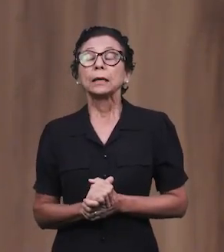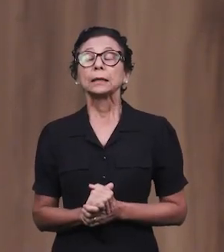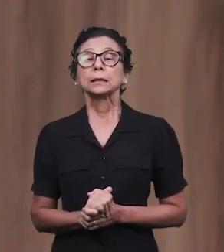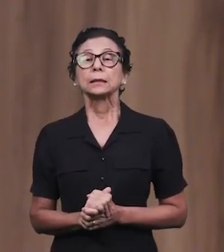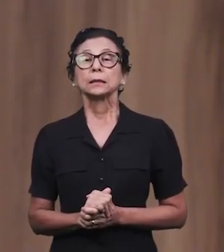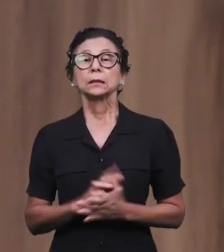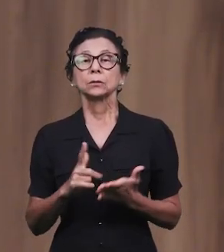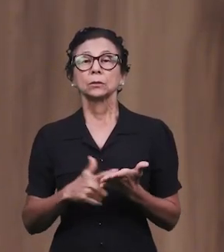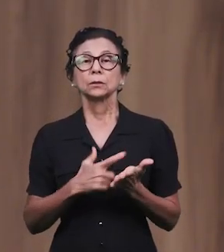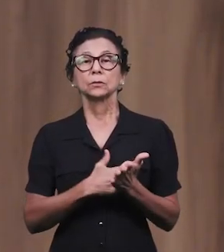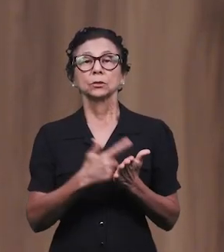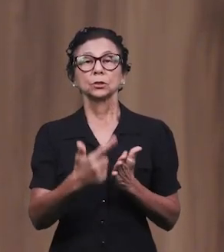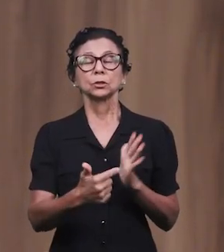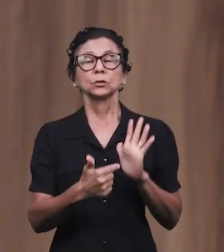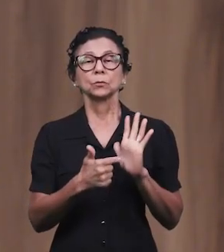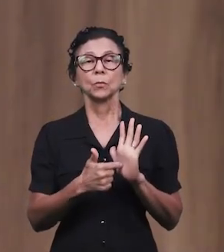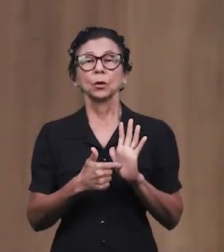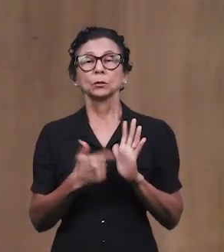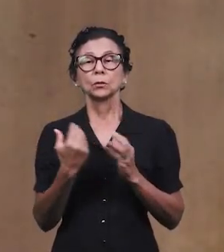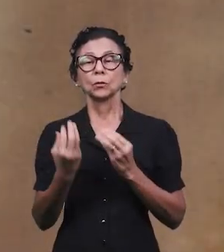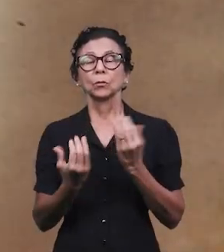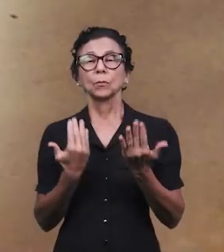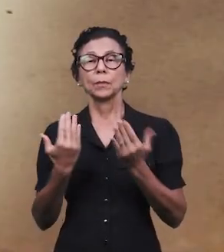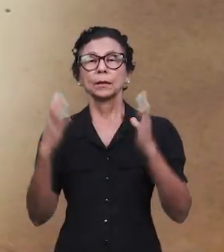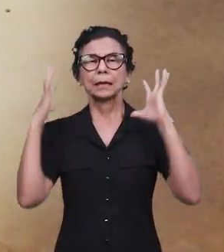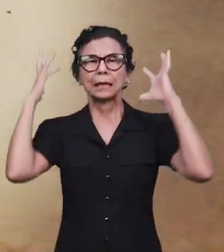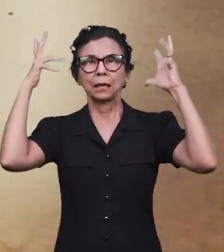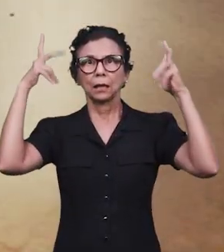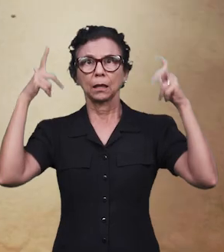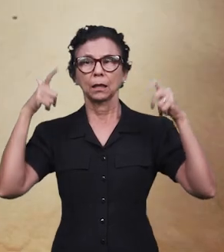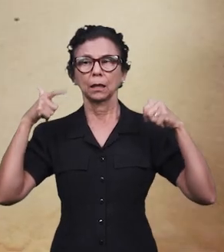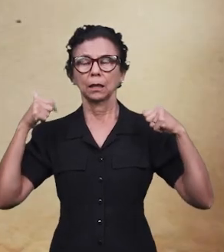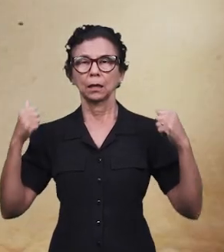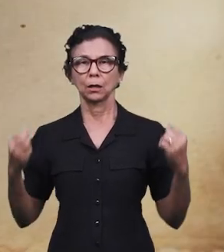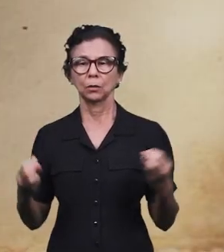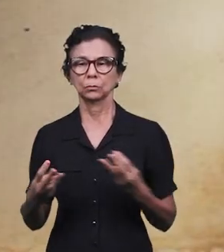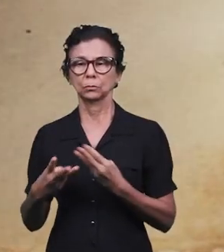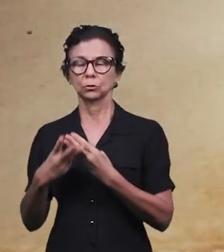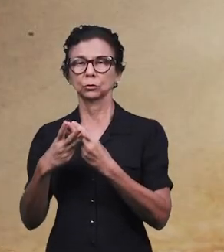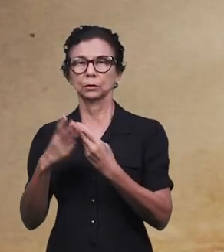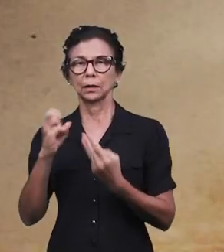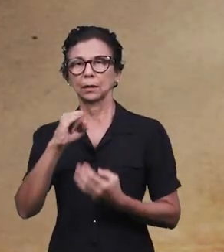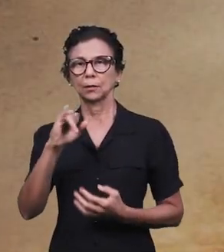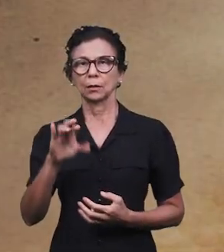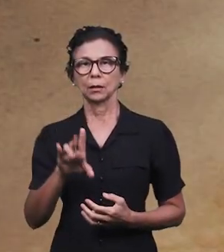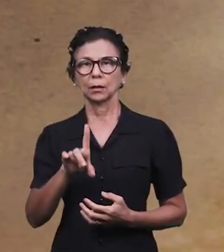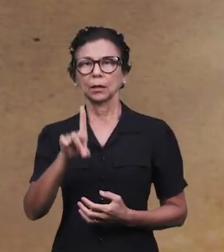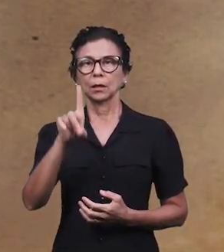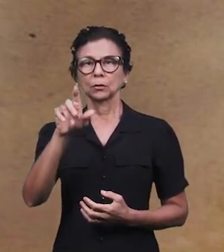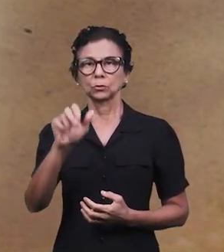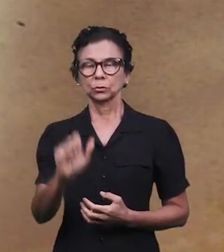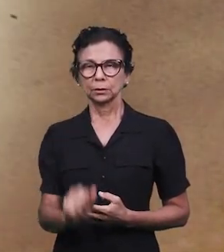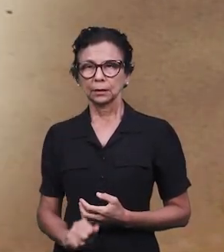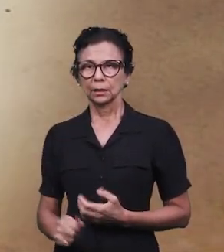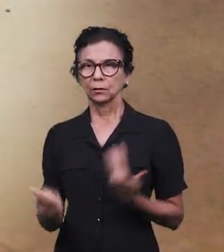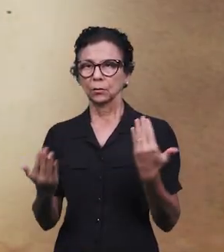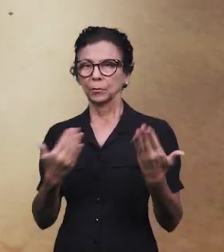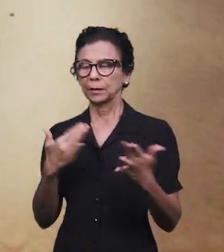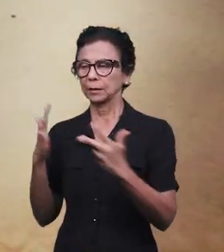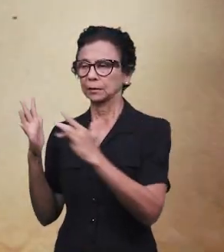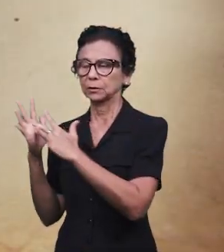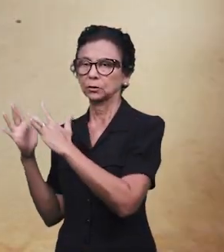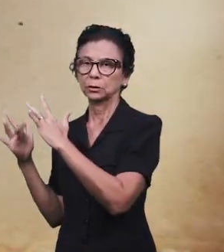no livro de Gênesis, capítulo 9. Fala assim: Judá é um leão, da presa